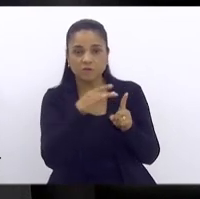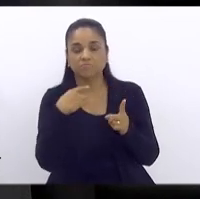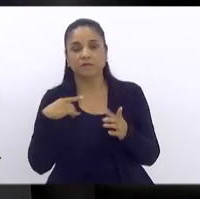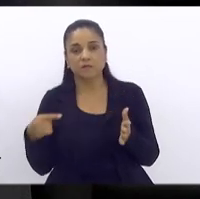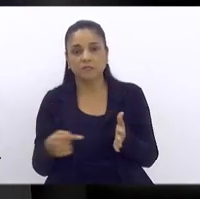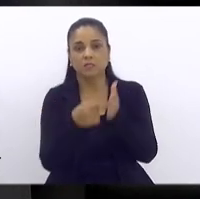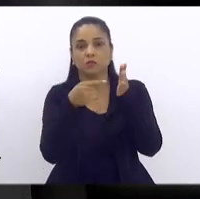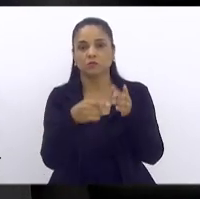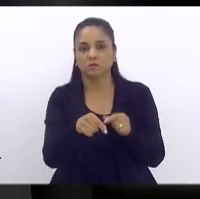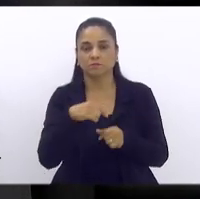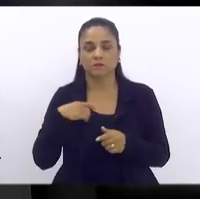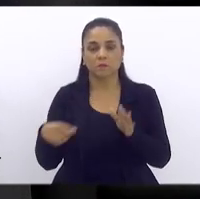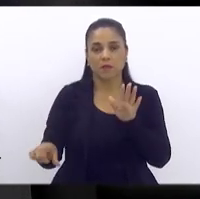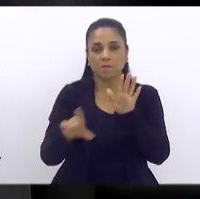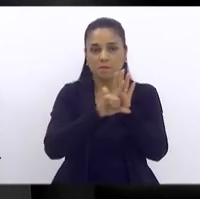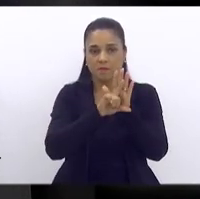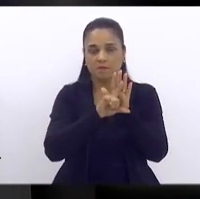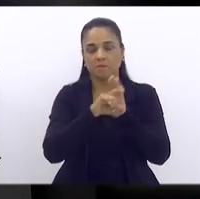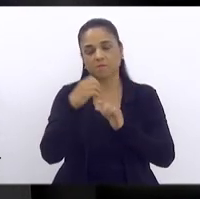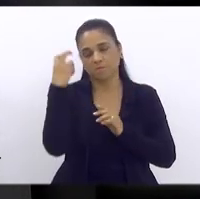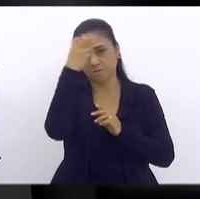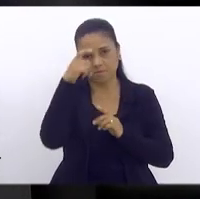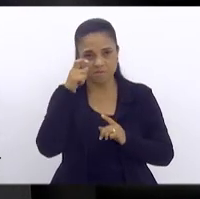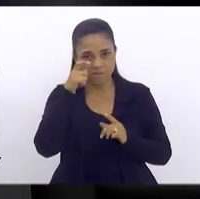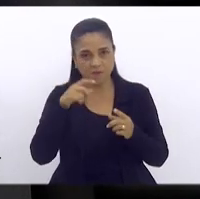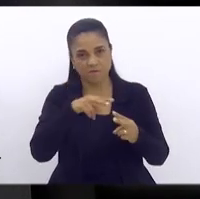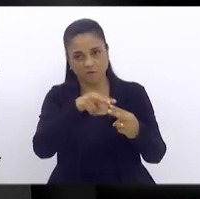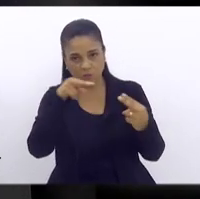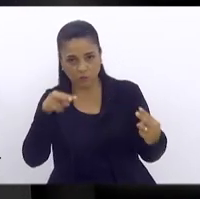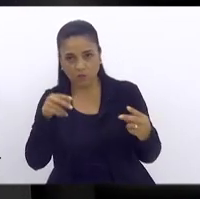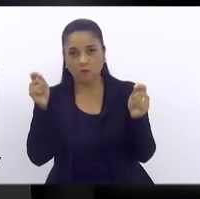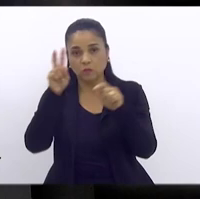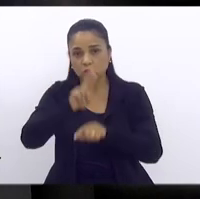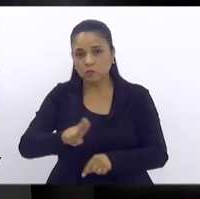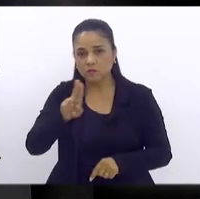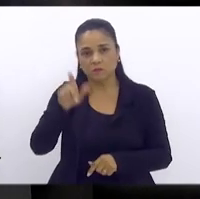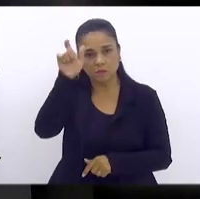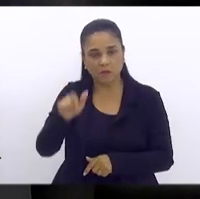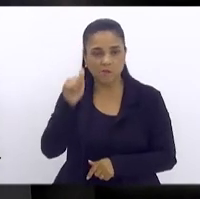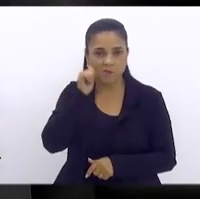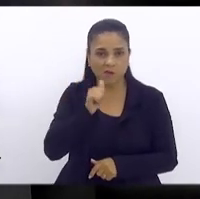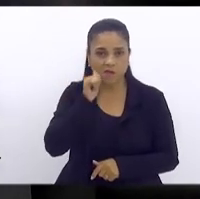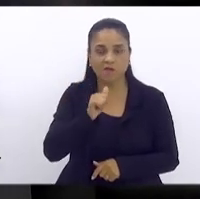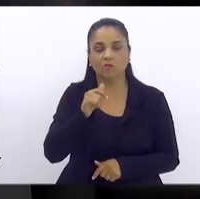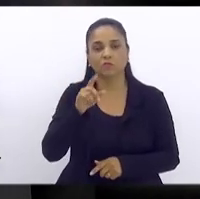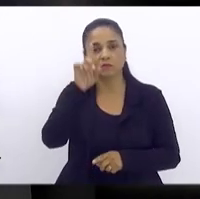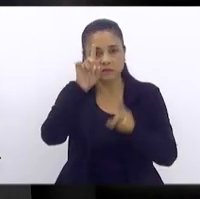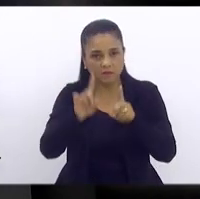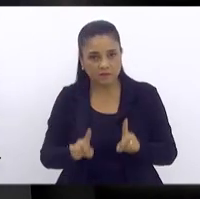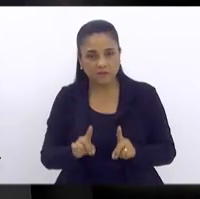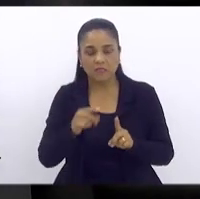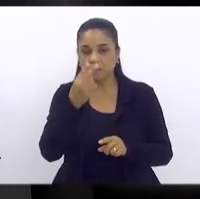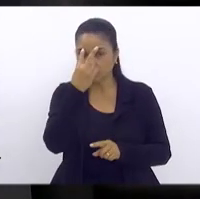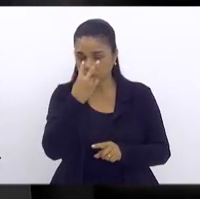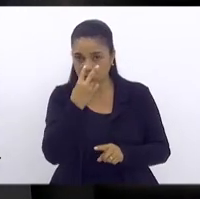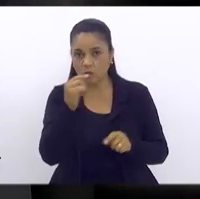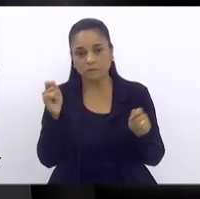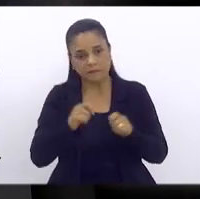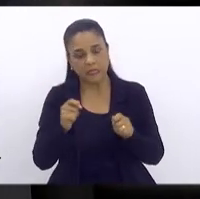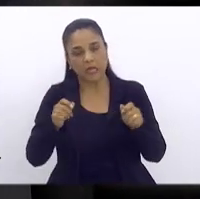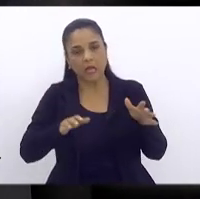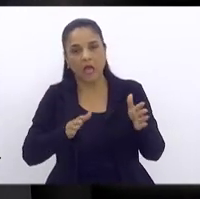Daí veio a ideia do Maria da Penha Virtual. Ele também pode ser utilizado por mulheres com deficiência visual, também tem toda a